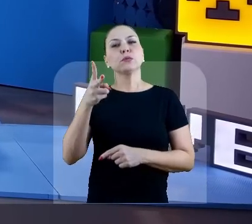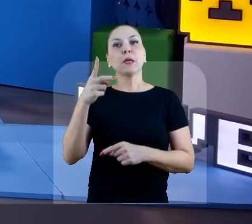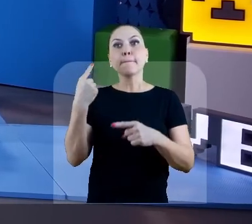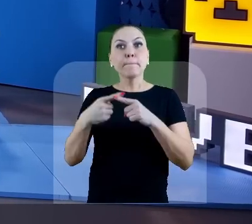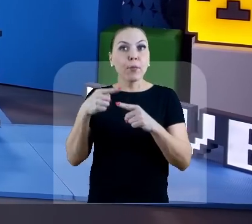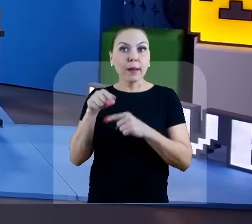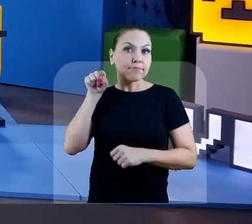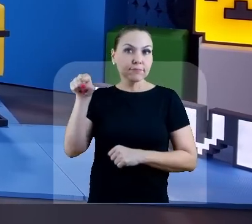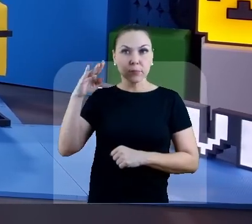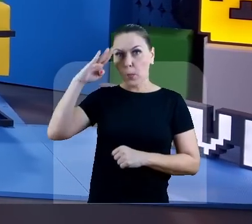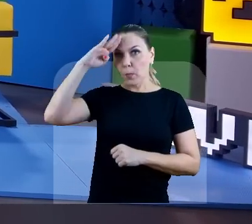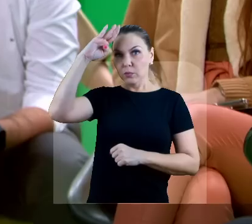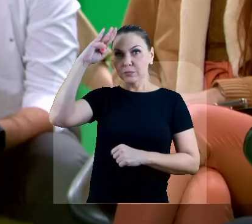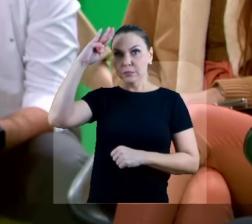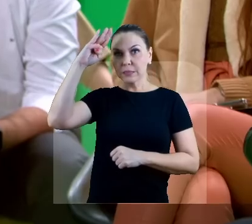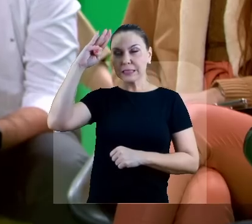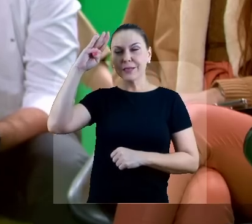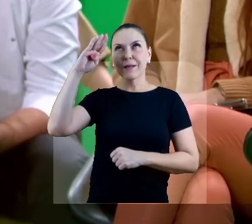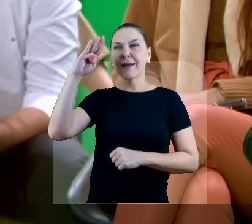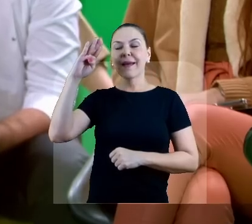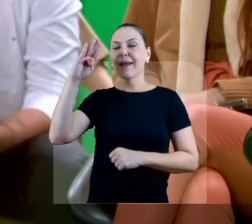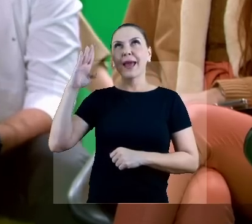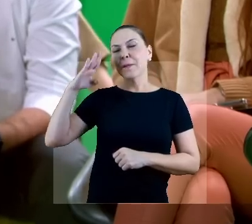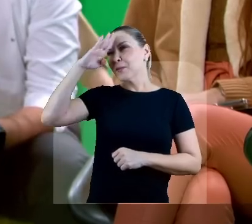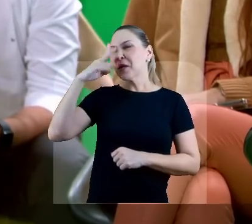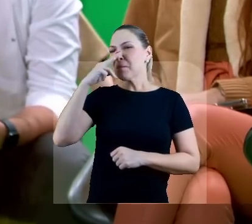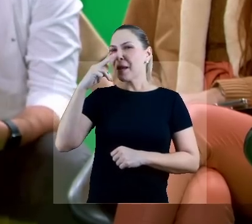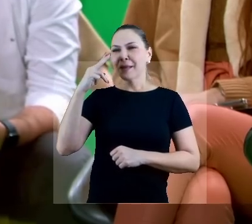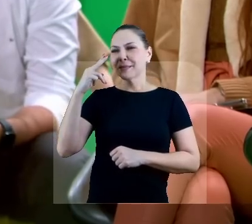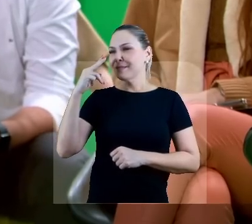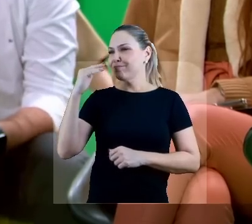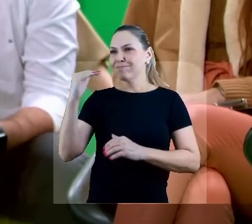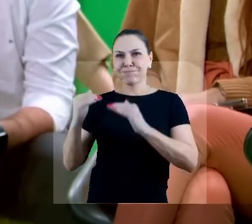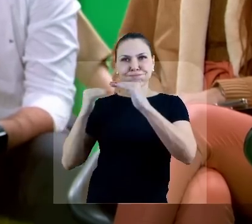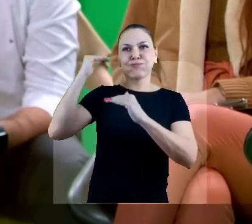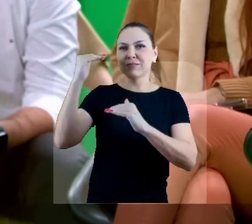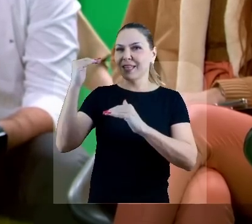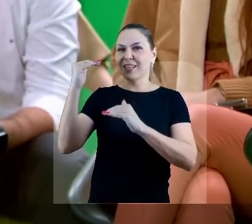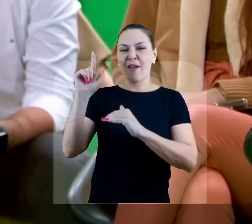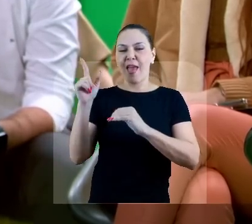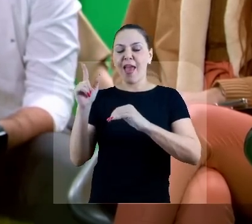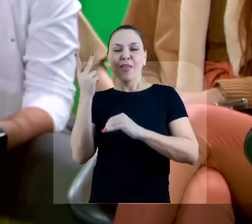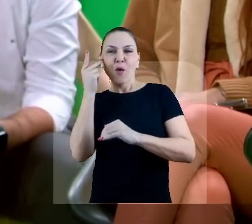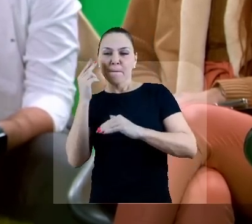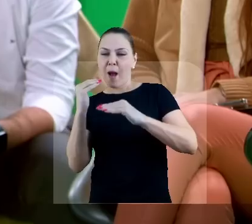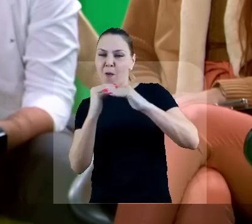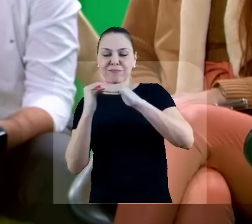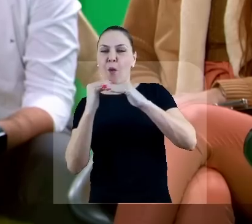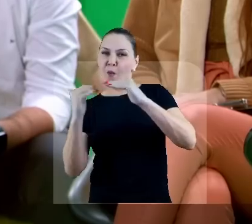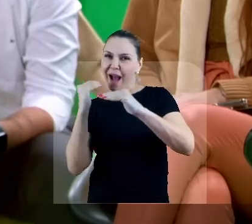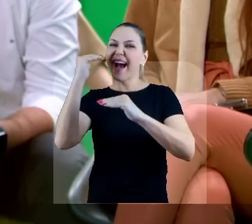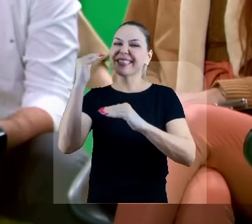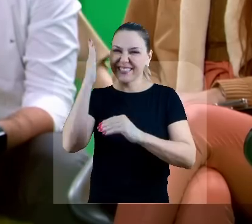continue, porque ele eu digo que o Bolsonaro é acima da média, do normal, e é mesmo. Ele é